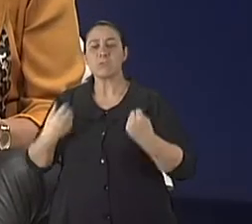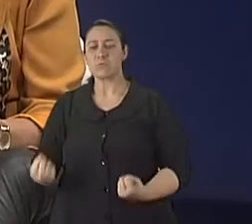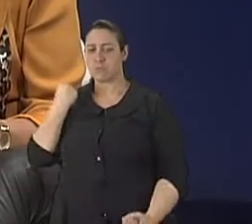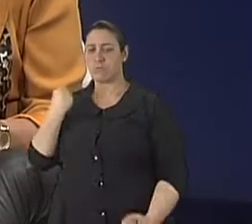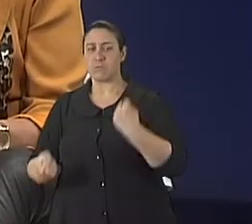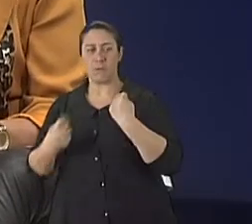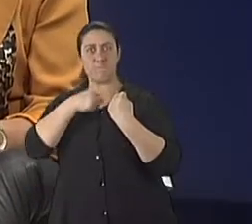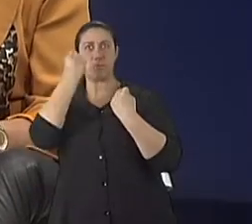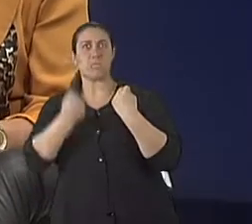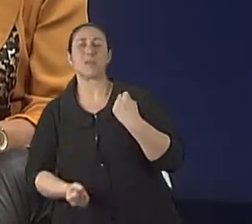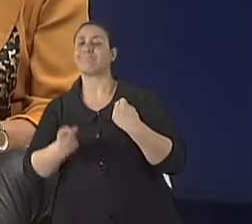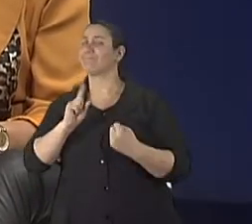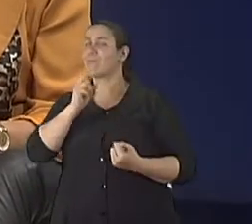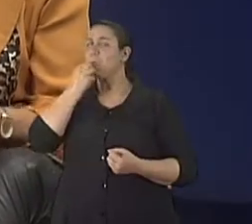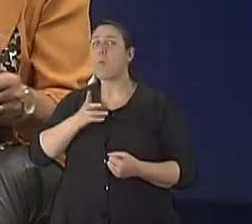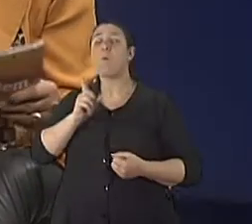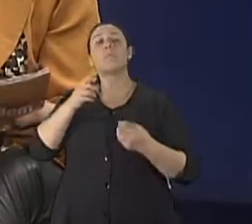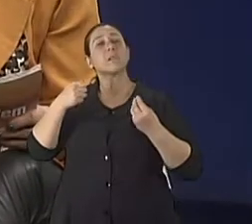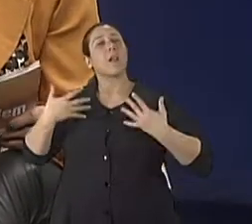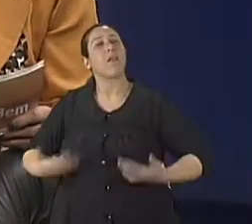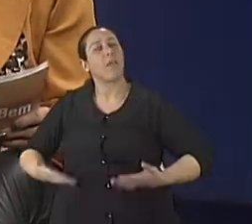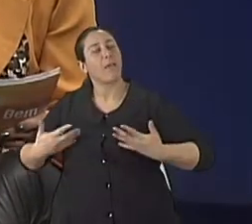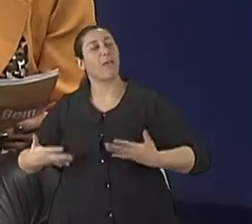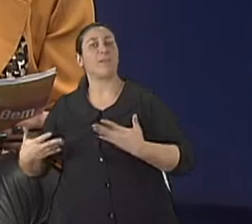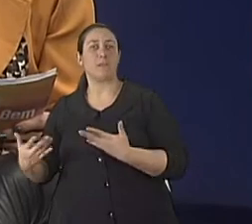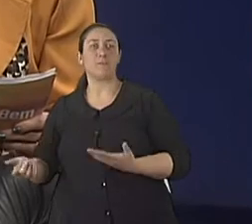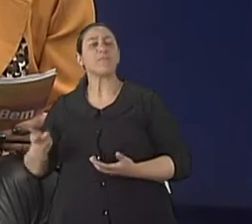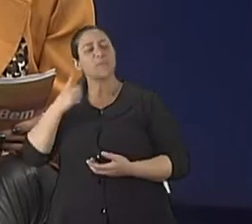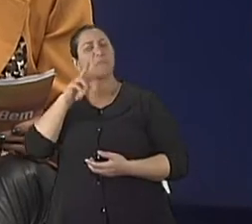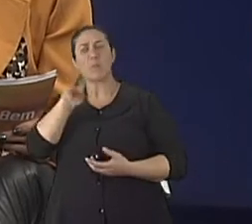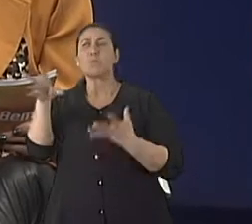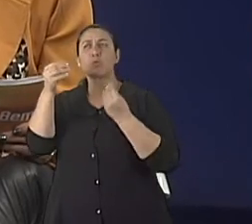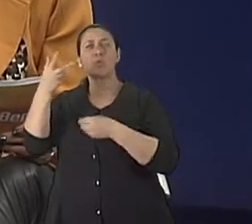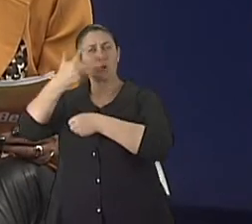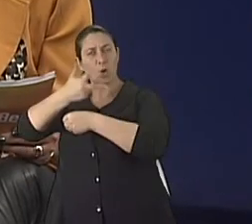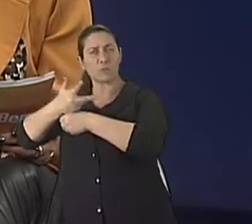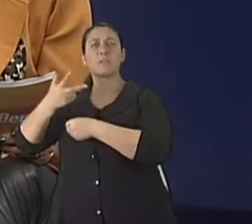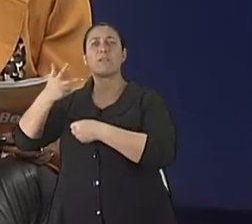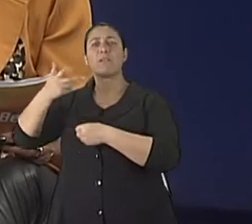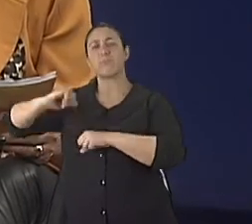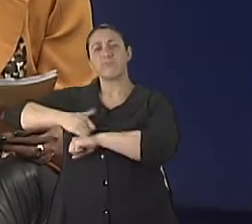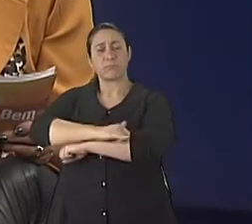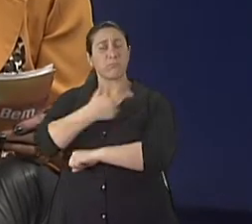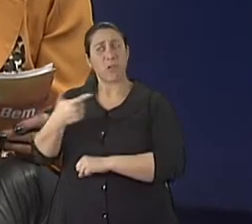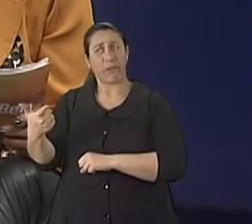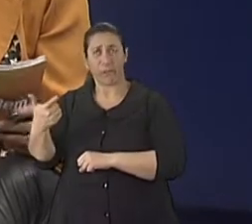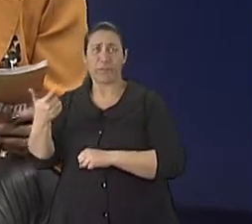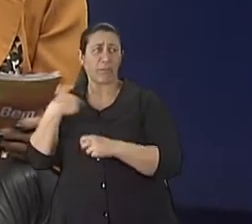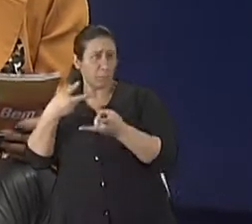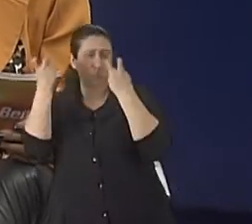peso no organismo porque idoso obeso nós quase não vemos nós sabemos porque é que a obesidade